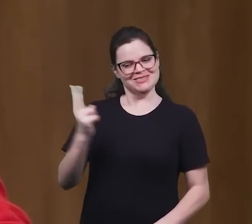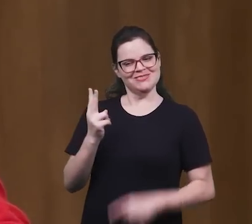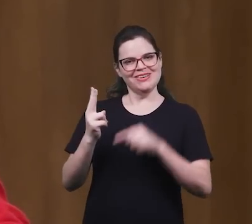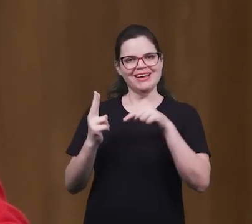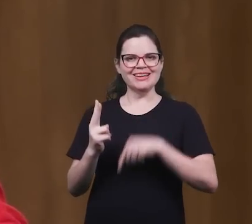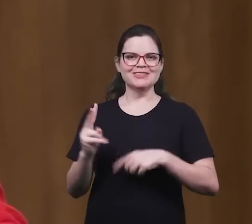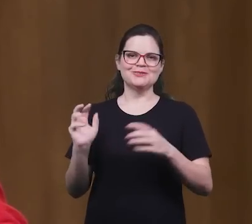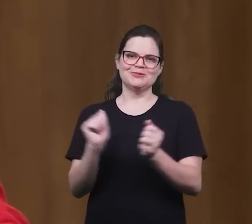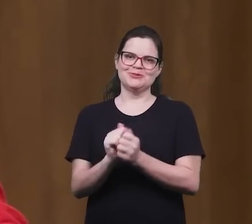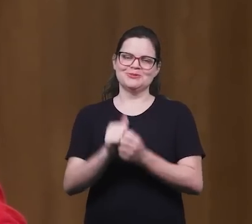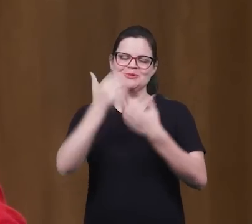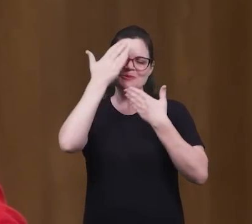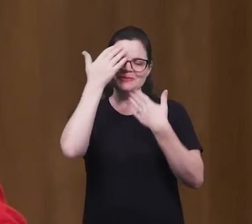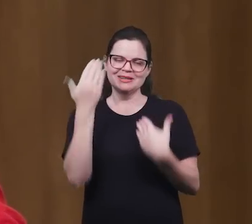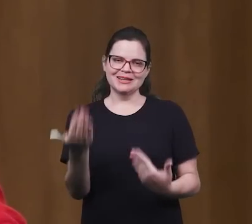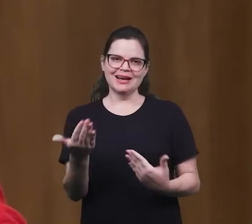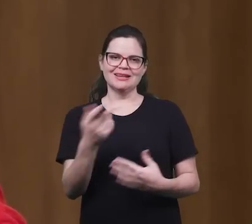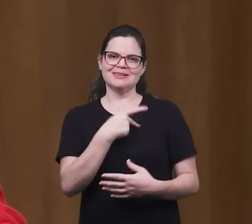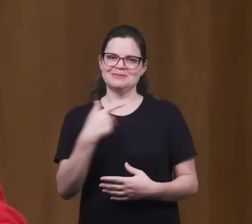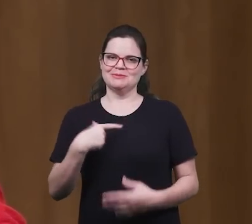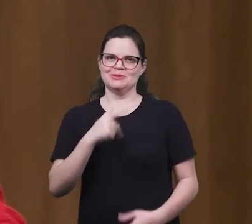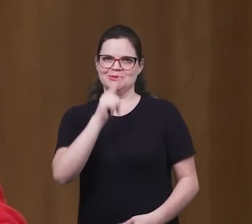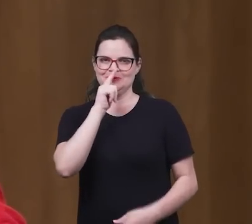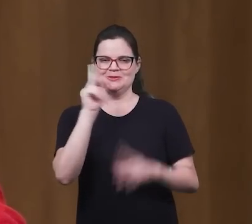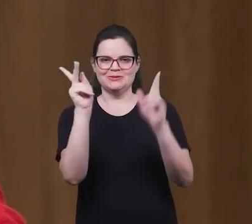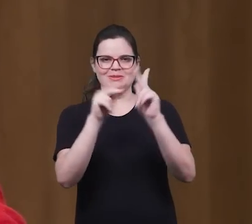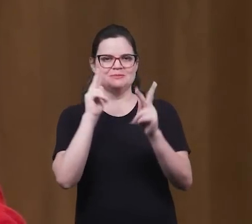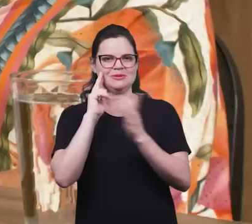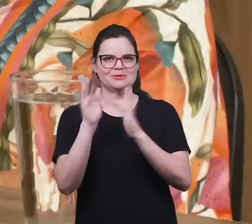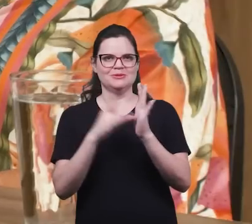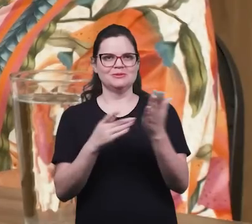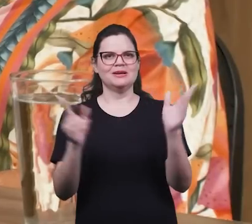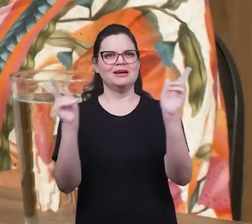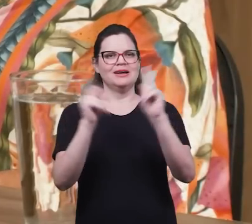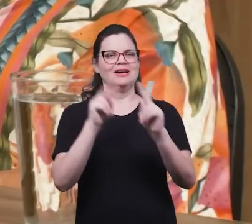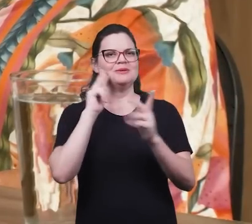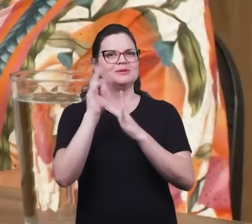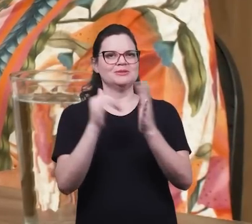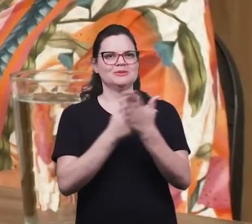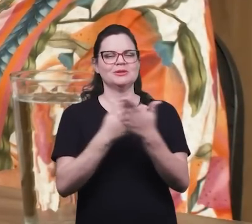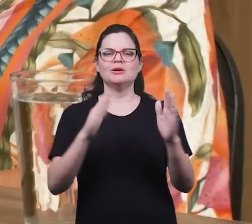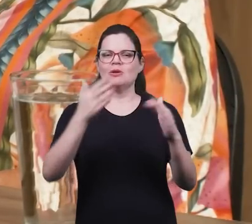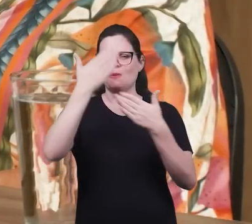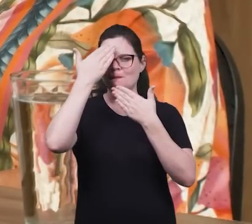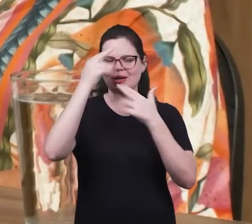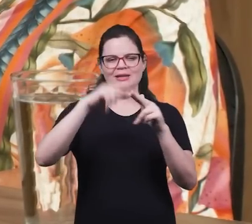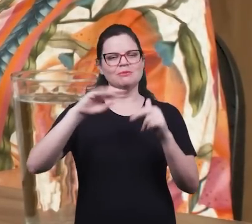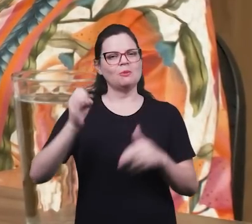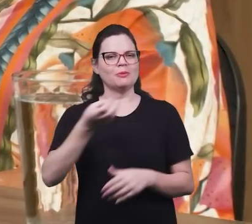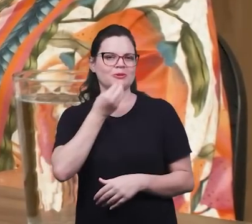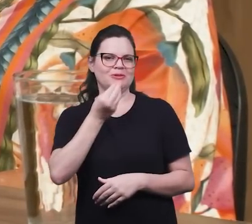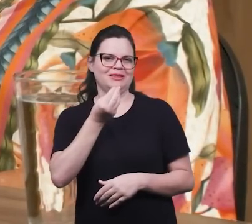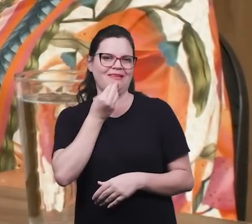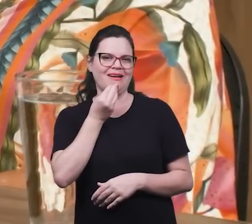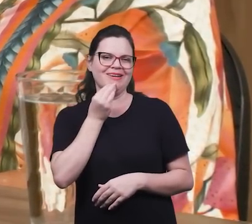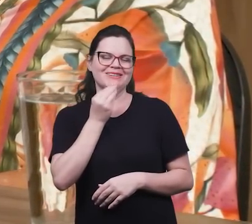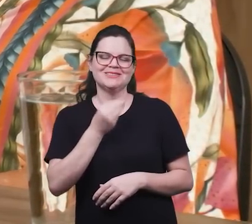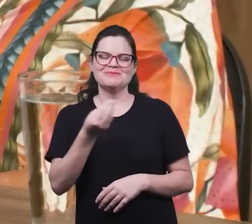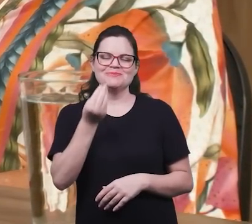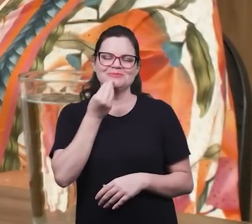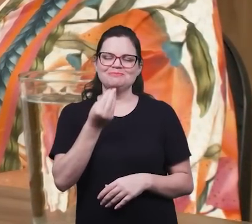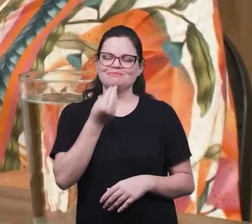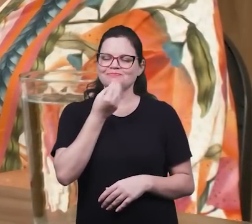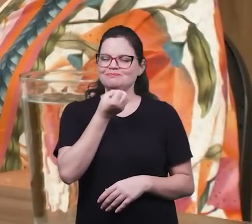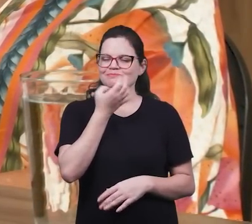essa família querida. Muito obrigada, Pastor Gilson. Paz do Senhor. A paz do Senhor. Muito obrigado por essa oportunidade, e uma oportunidade